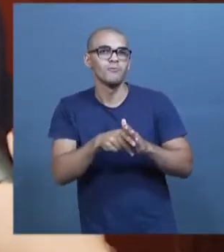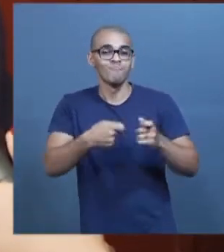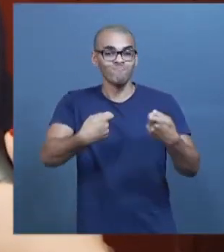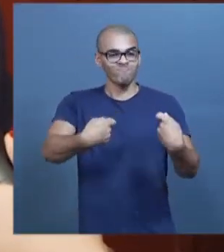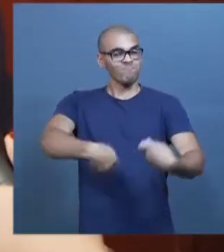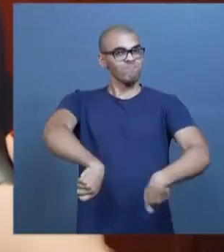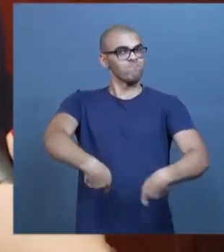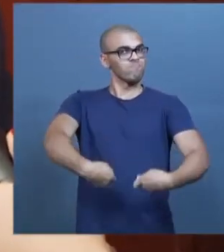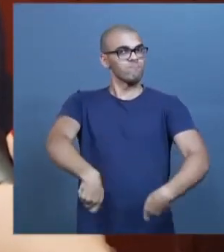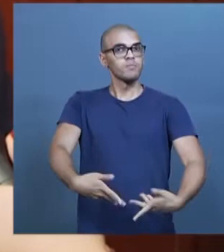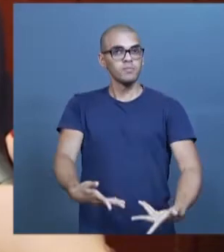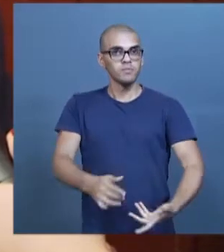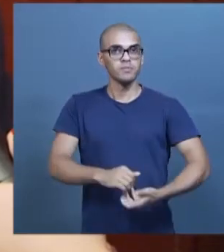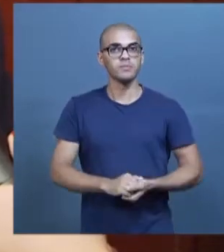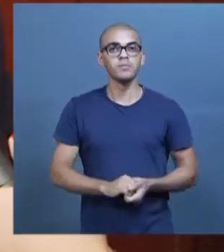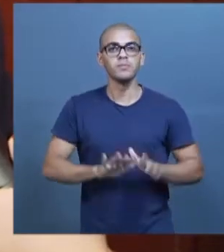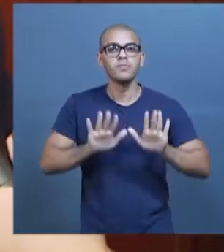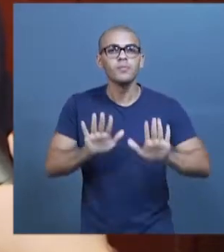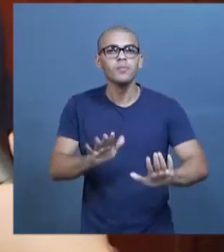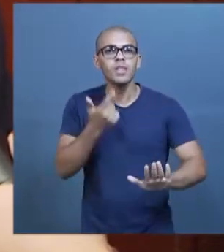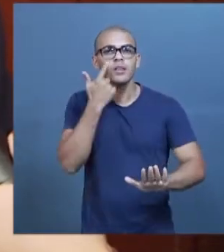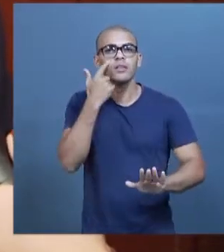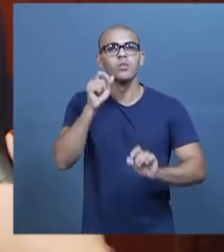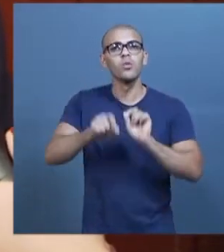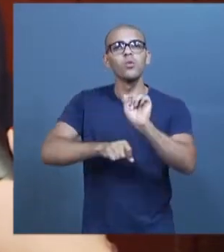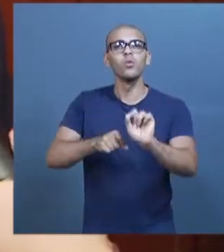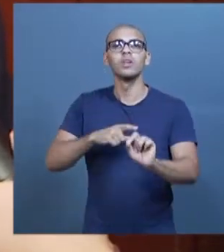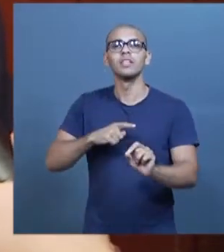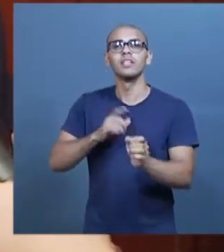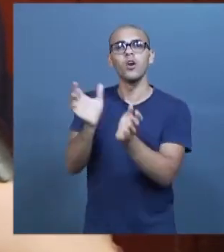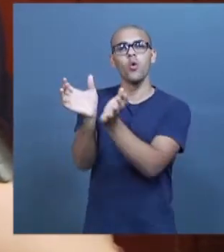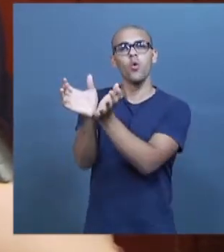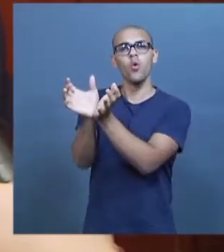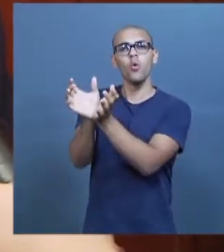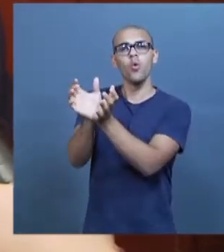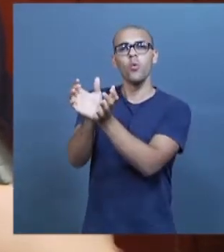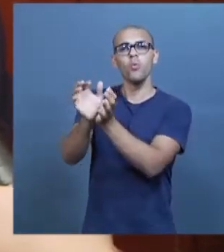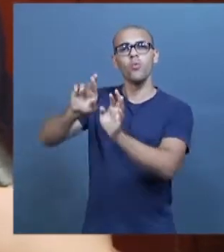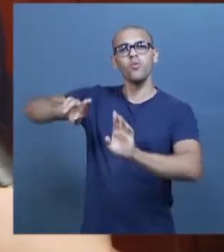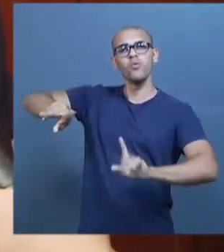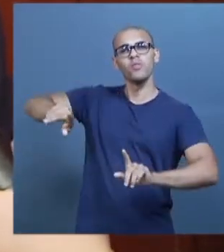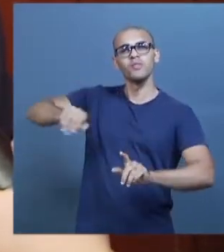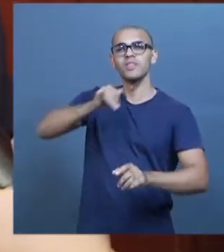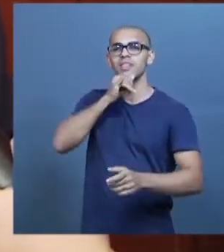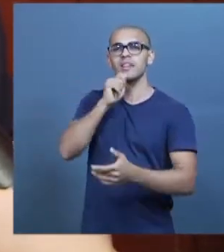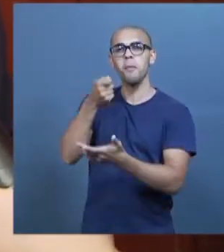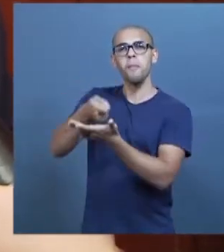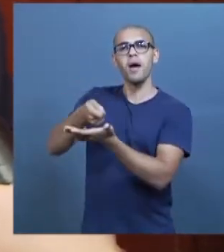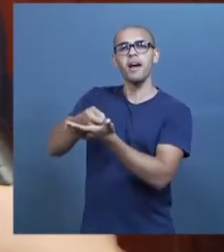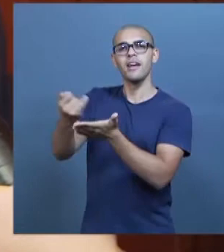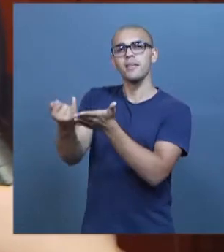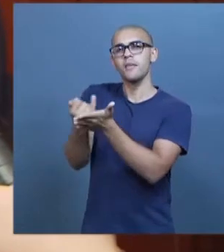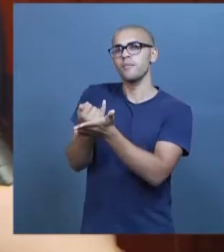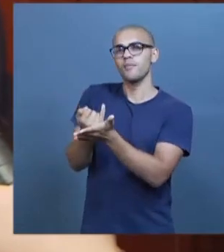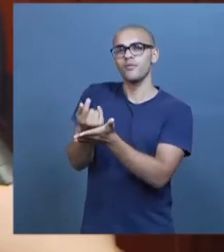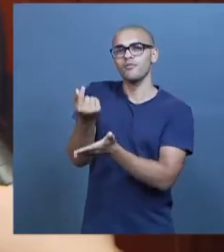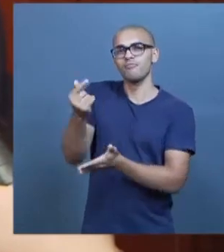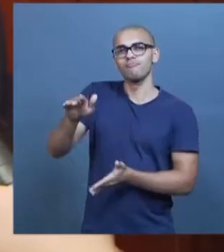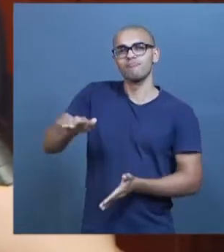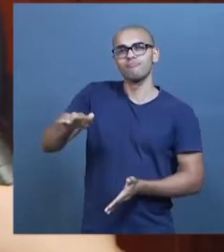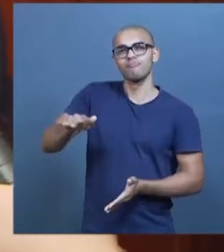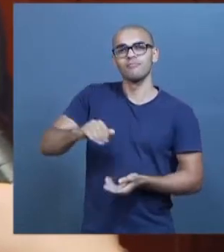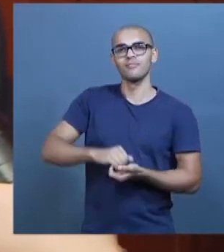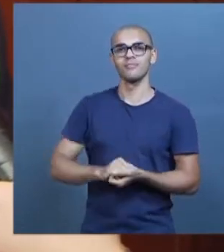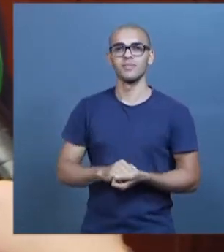Mas, no entanto, você tem grupos da sociedade brasileira que pagam muito pouco imposto. Né? Um exemplo disso são os impostos